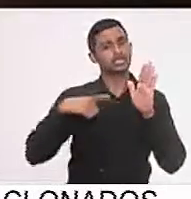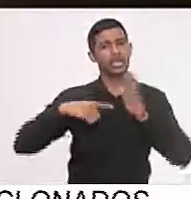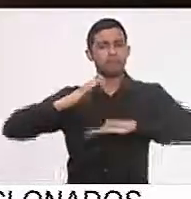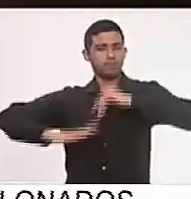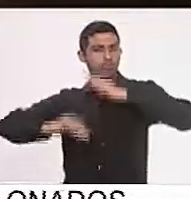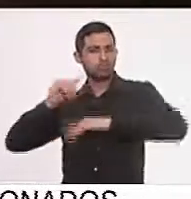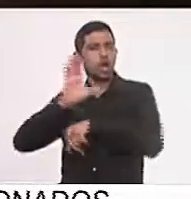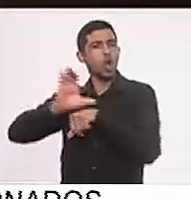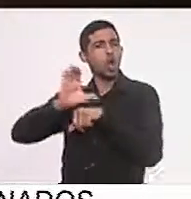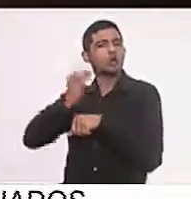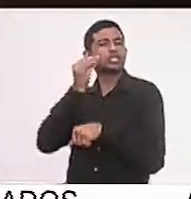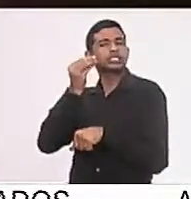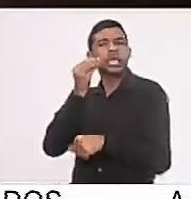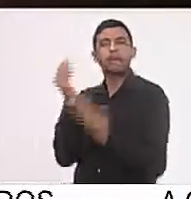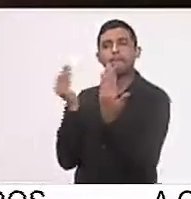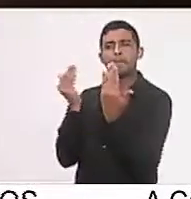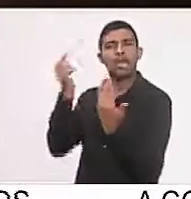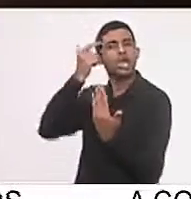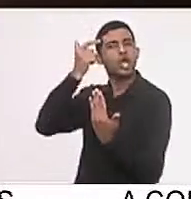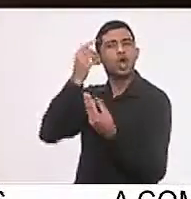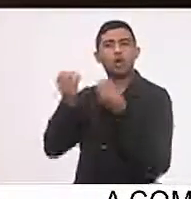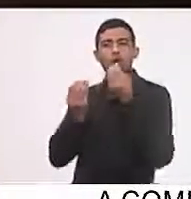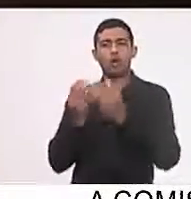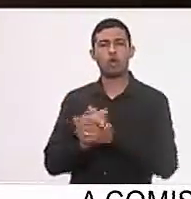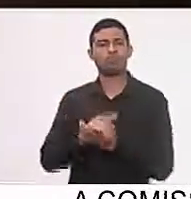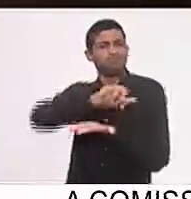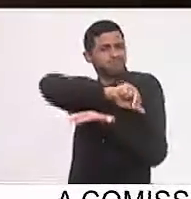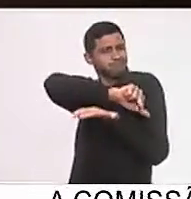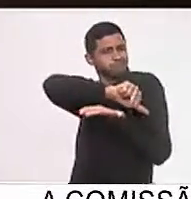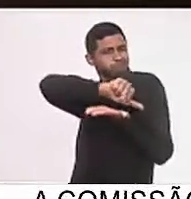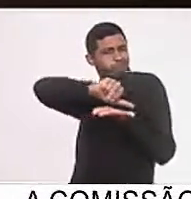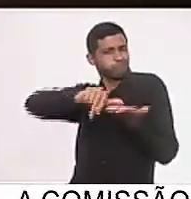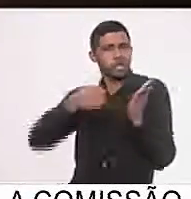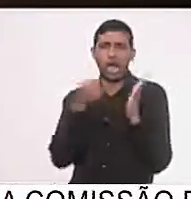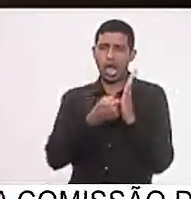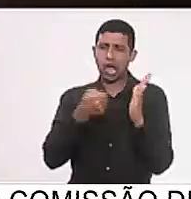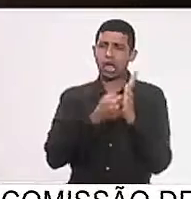o teste de capacidade psicológica, dentre outras